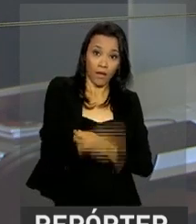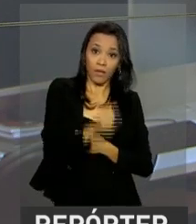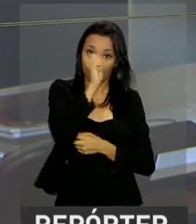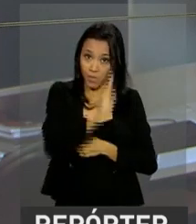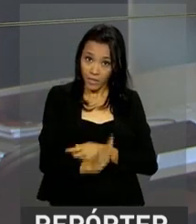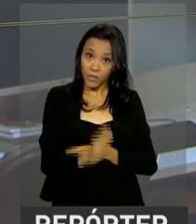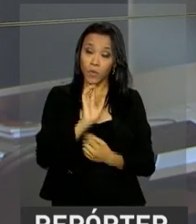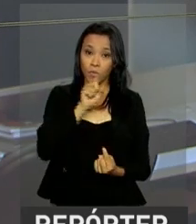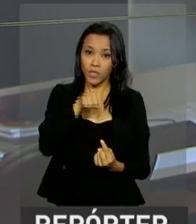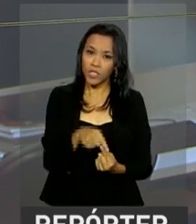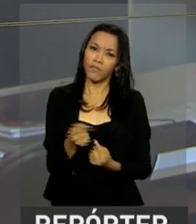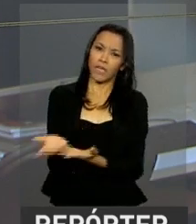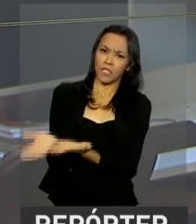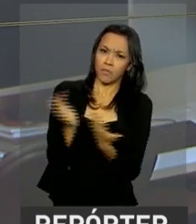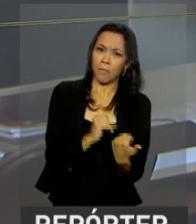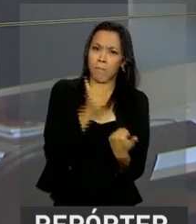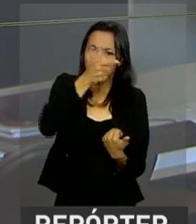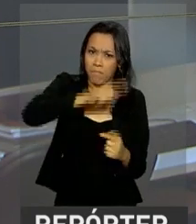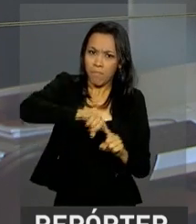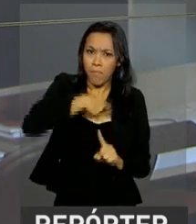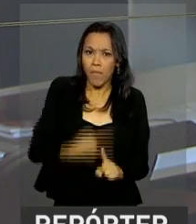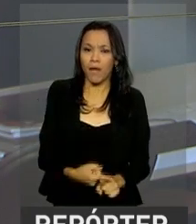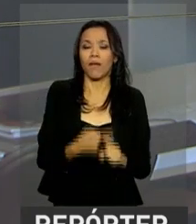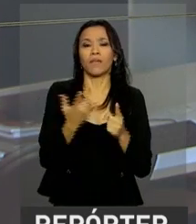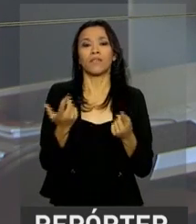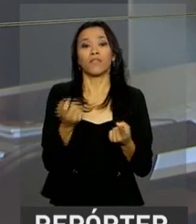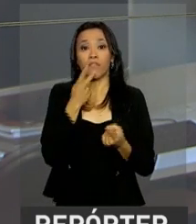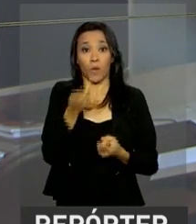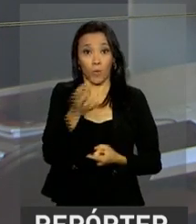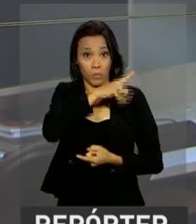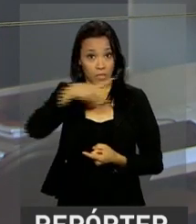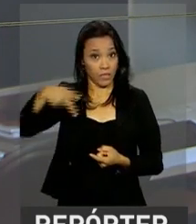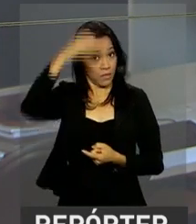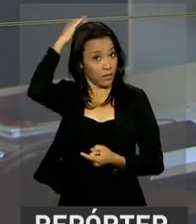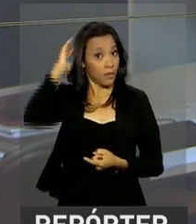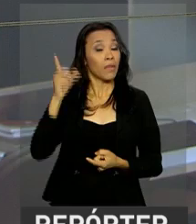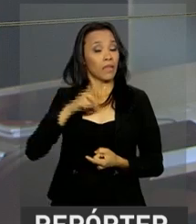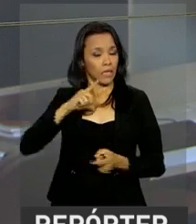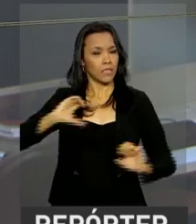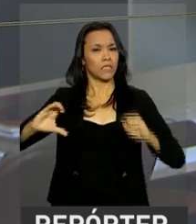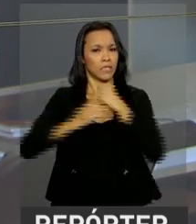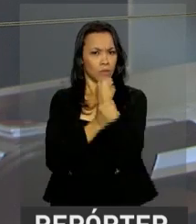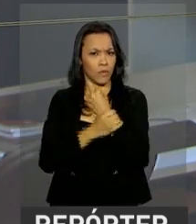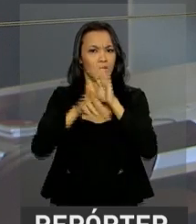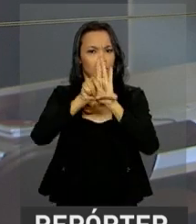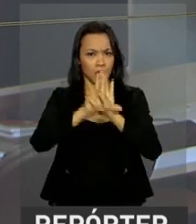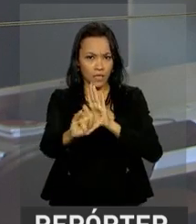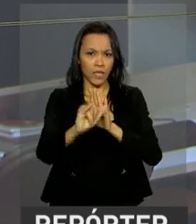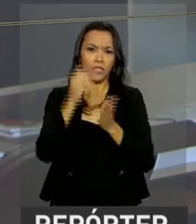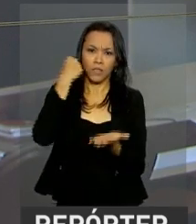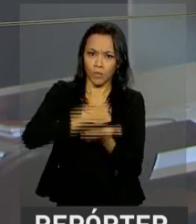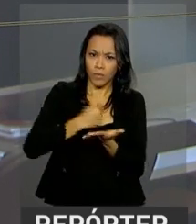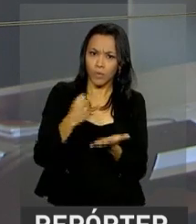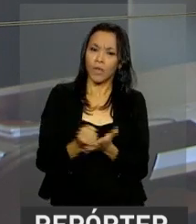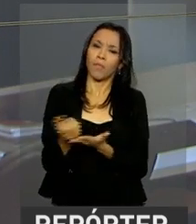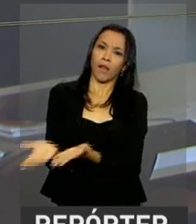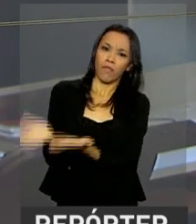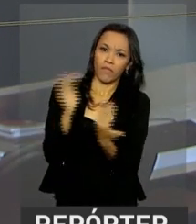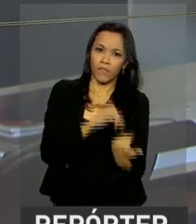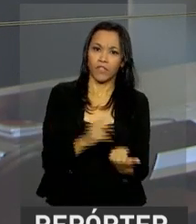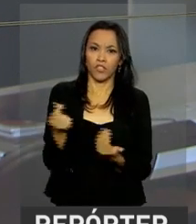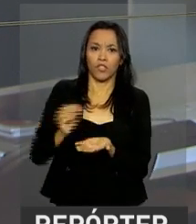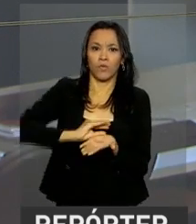trazer mais empreendedores. O presidente disse que o Brasil tem segurança jurídica para atrair investimentos